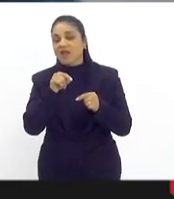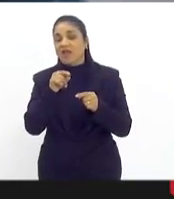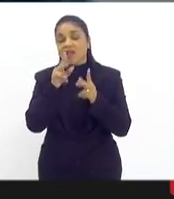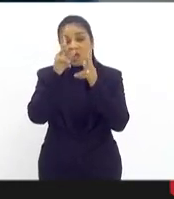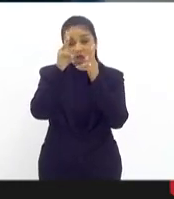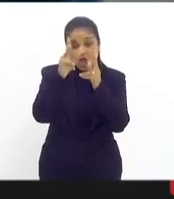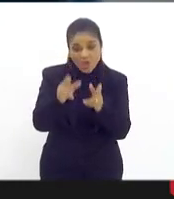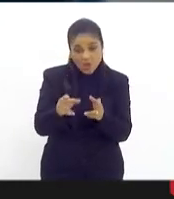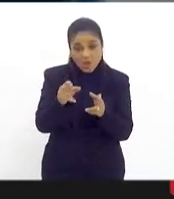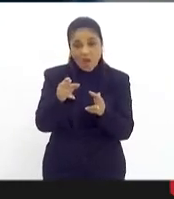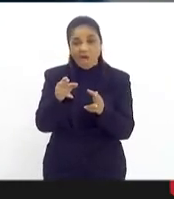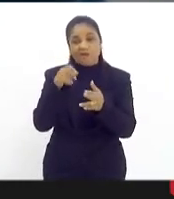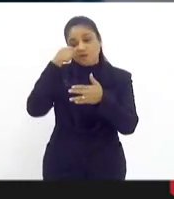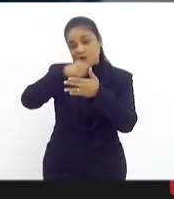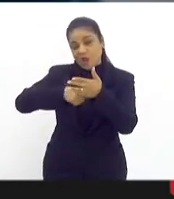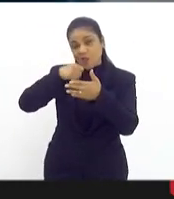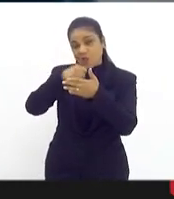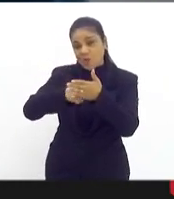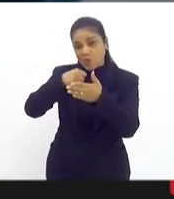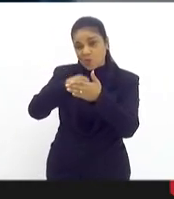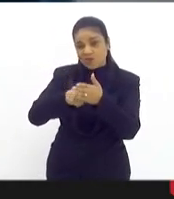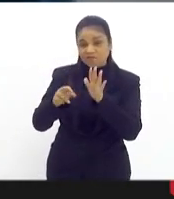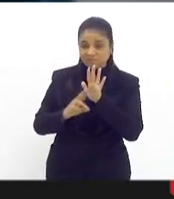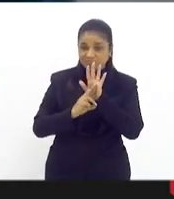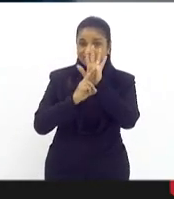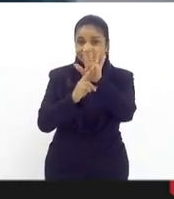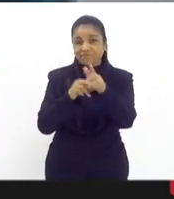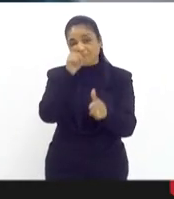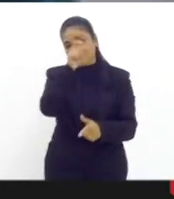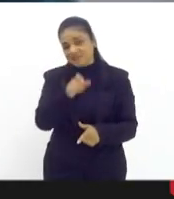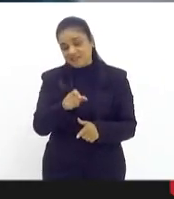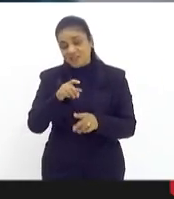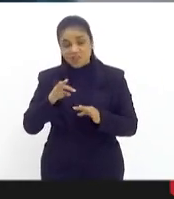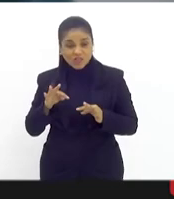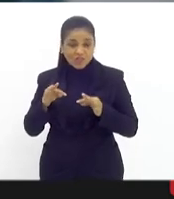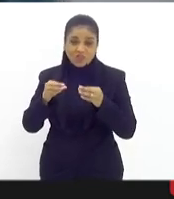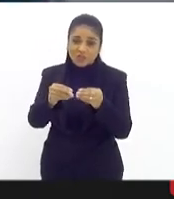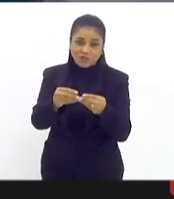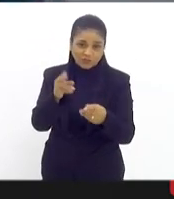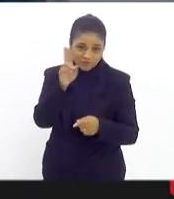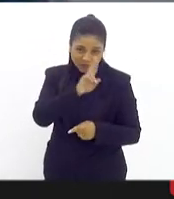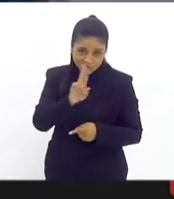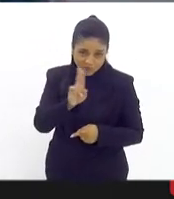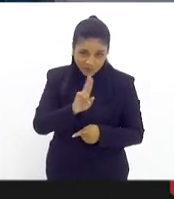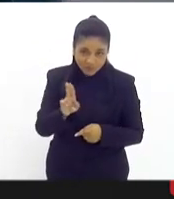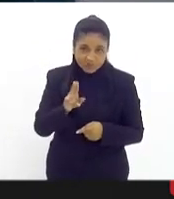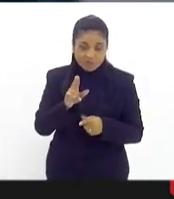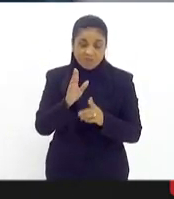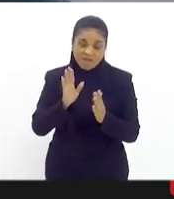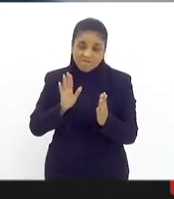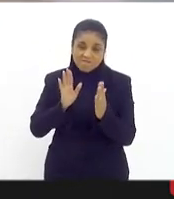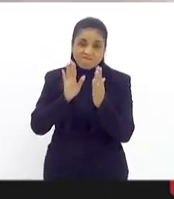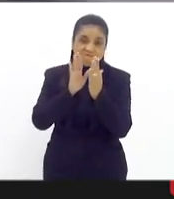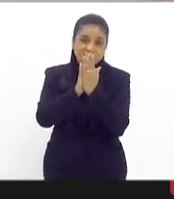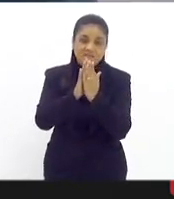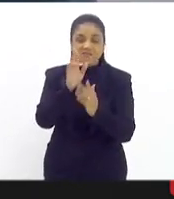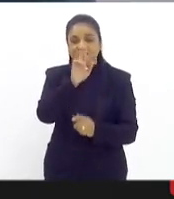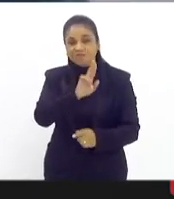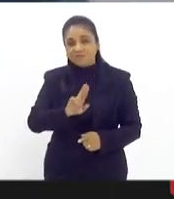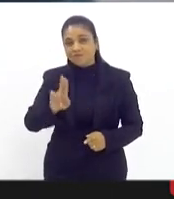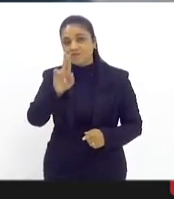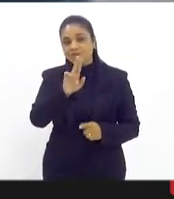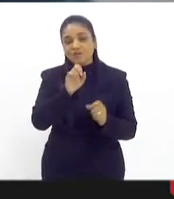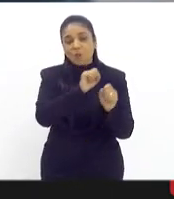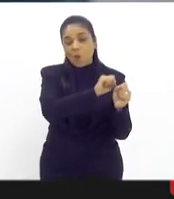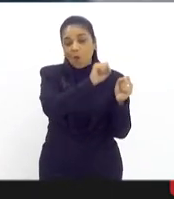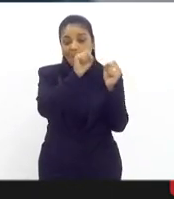você está encabeçando em nome de nós todos, enfrentando aqueles que querem usar o